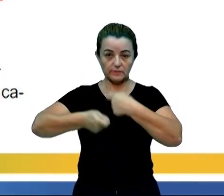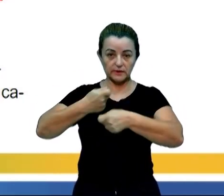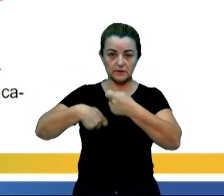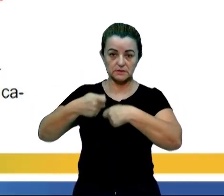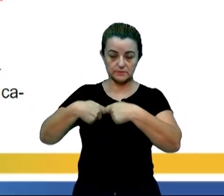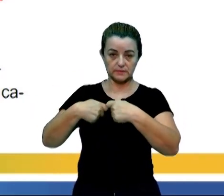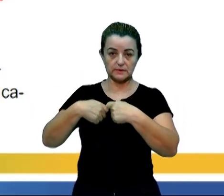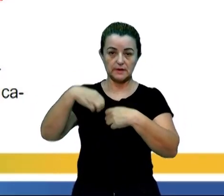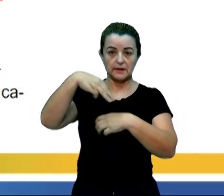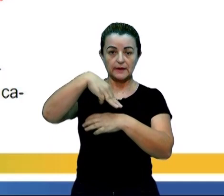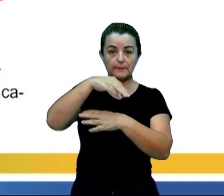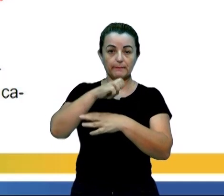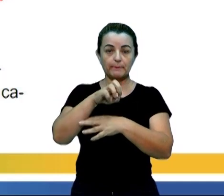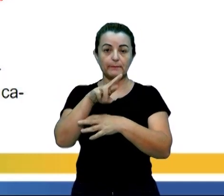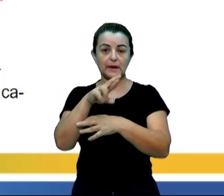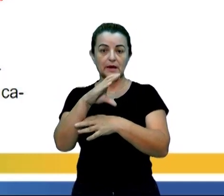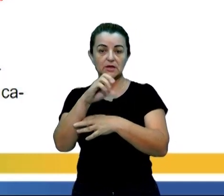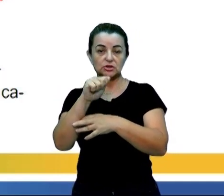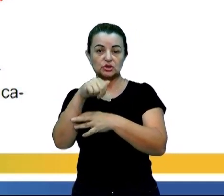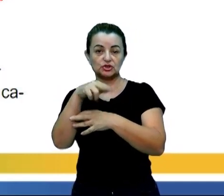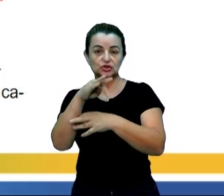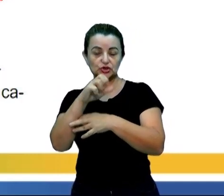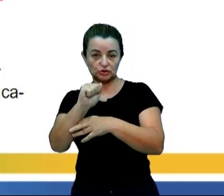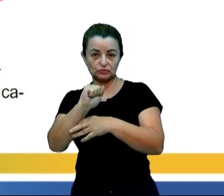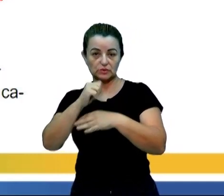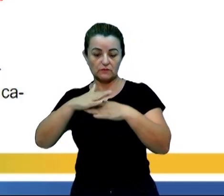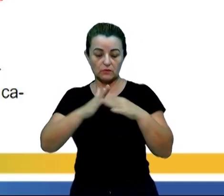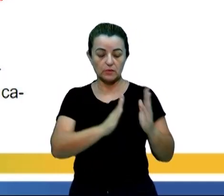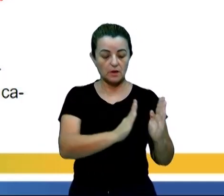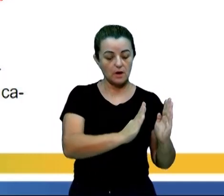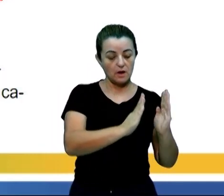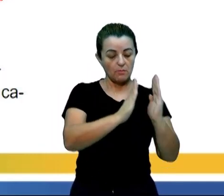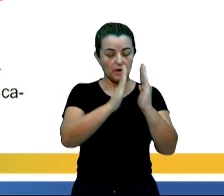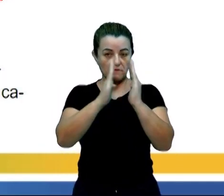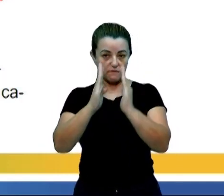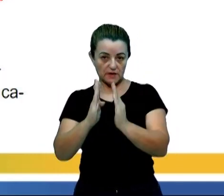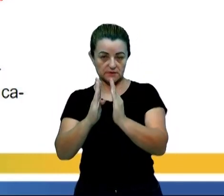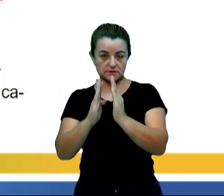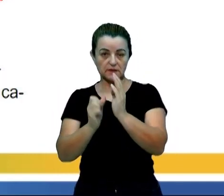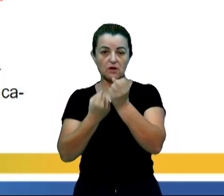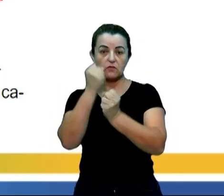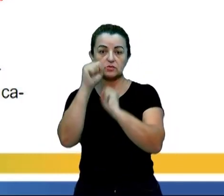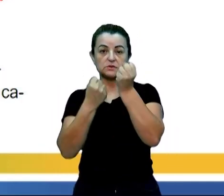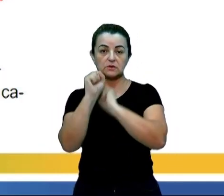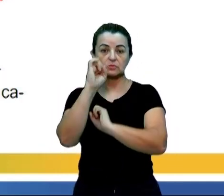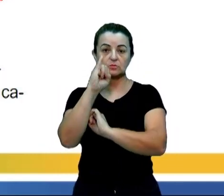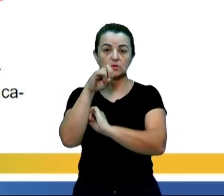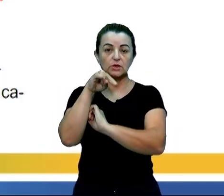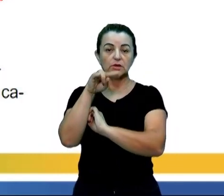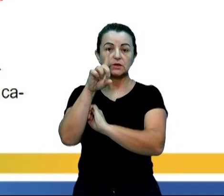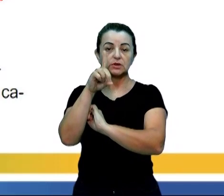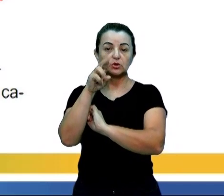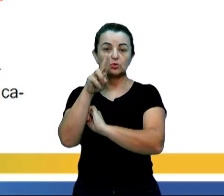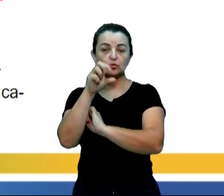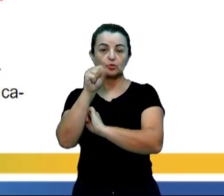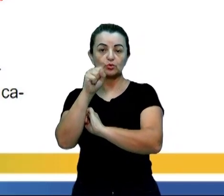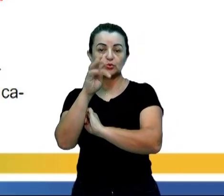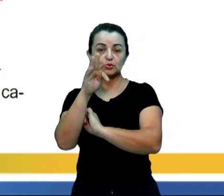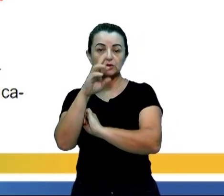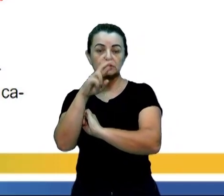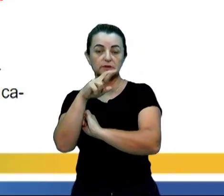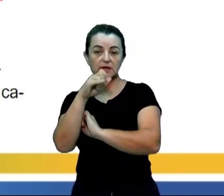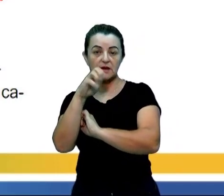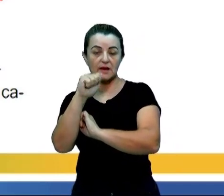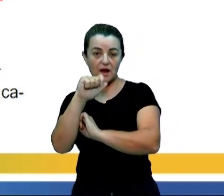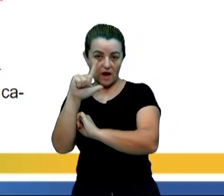mercantil, a gente pode passar para a próxima fase, que é a da Revolução Industrial. Logo em seguida, a consolidação do capitalismo e